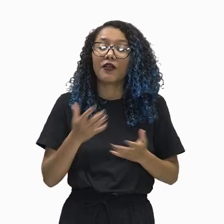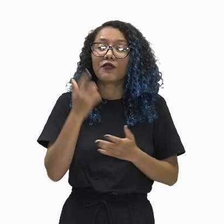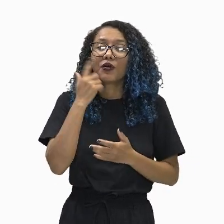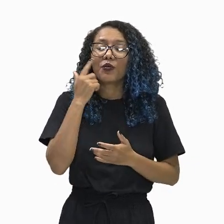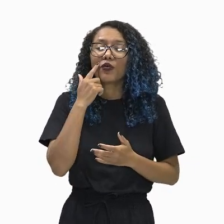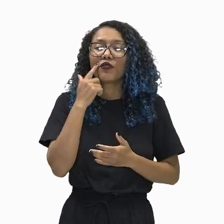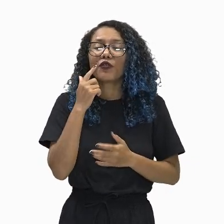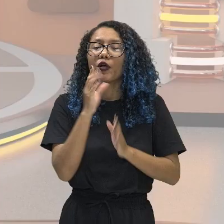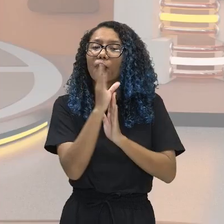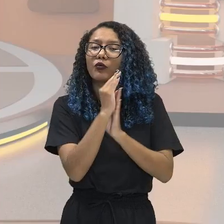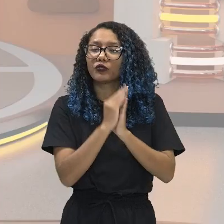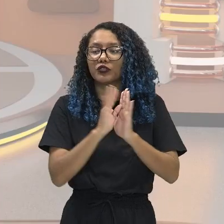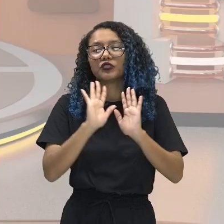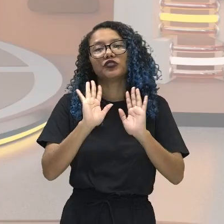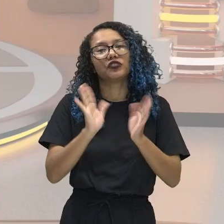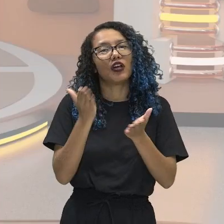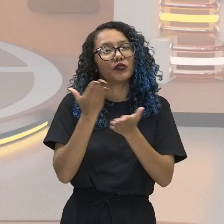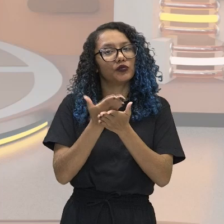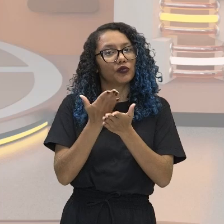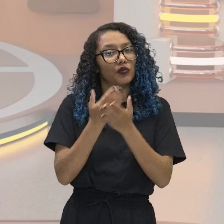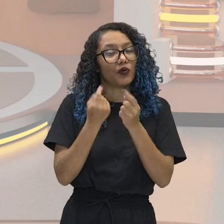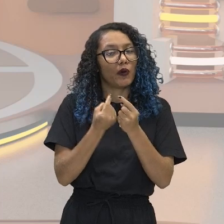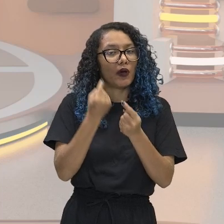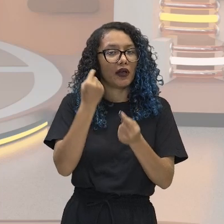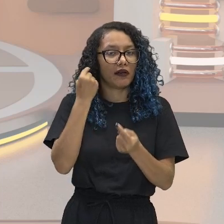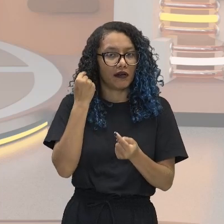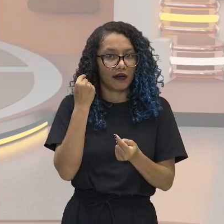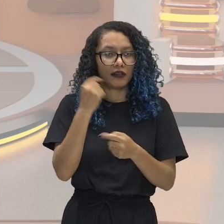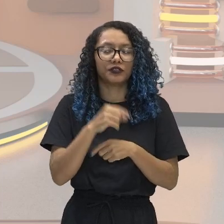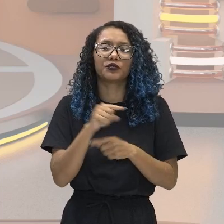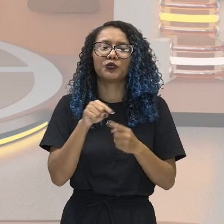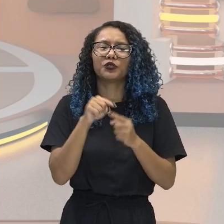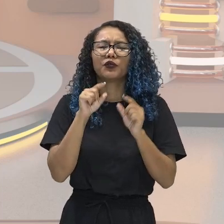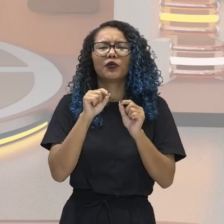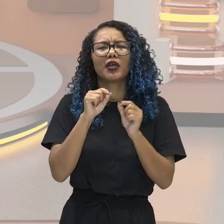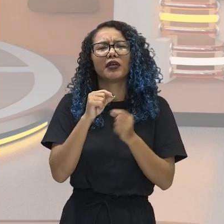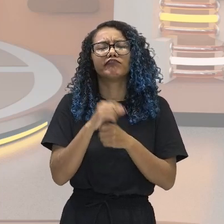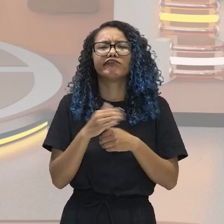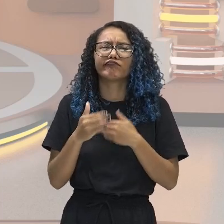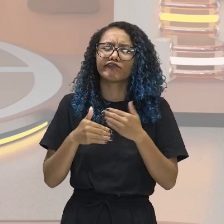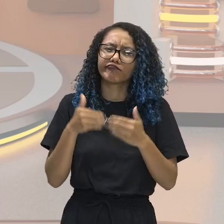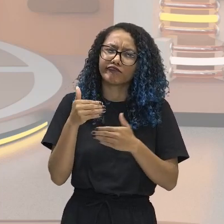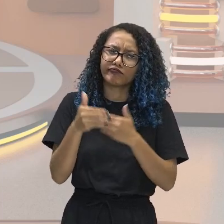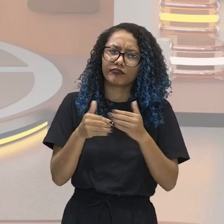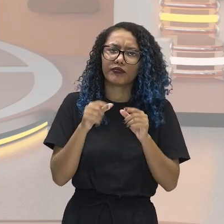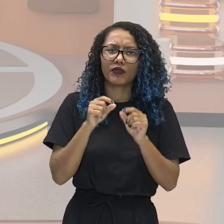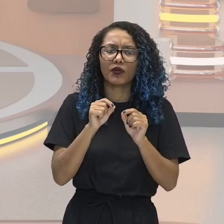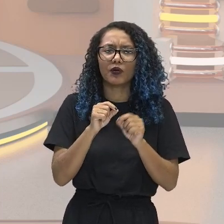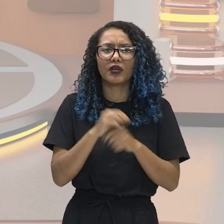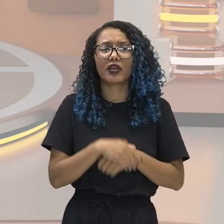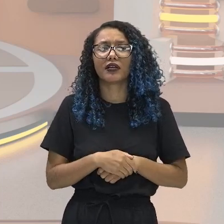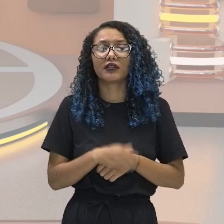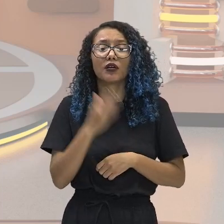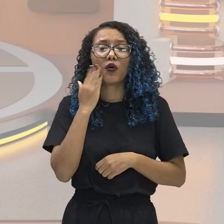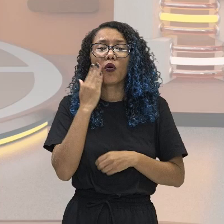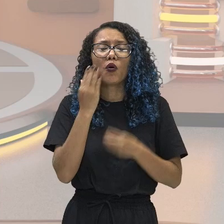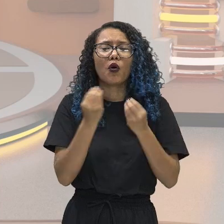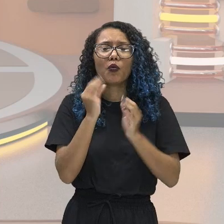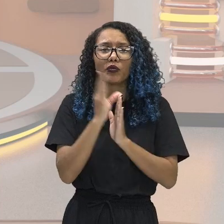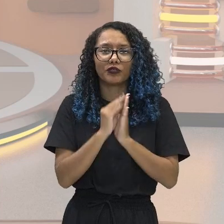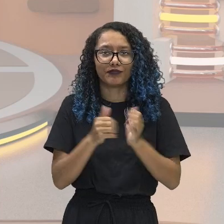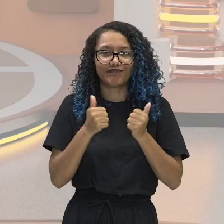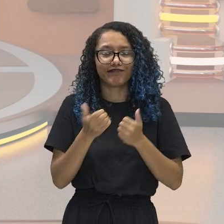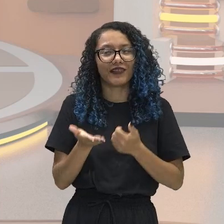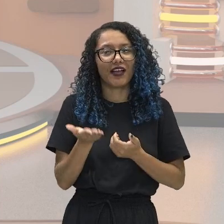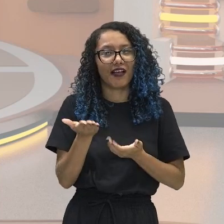no conteúdo que a gente já passou para vocês, com a finalidade então de posteriormente a gente de fato aplicar esse conteúdo.